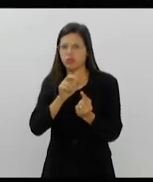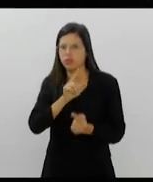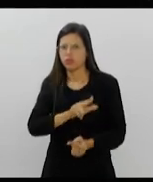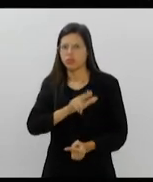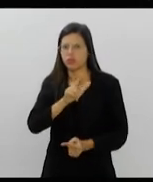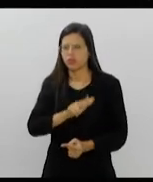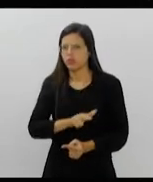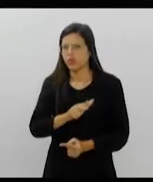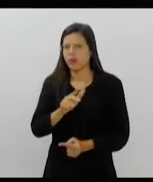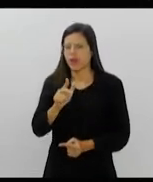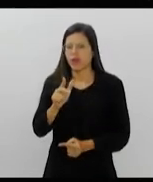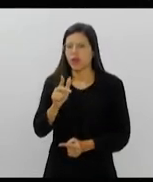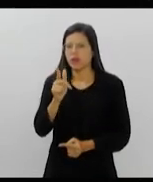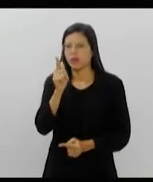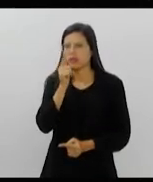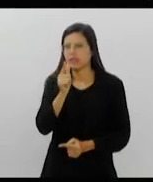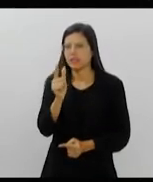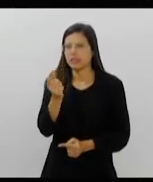altas rentabilidades.